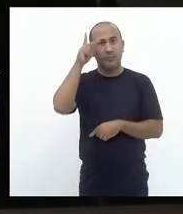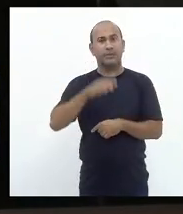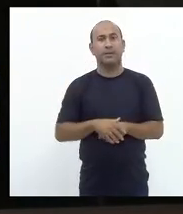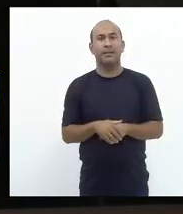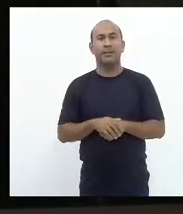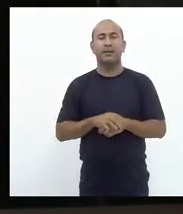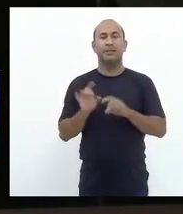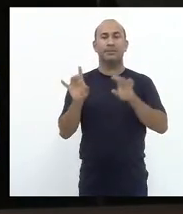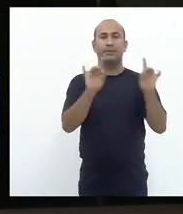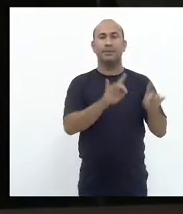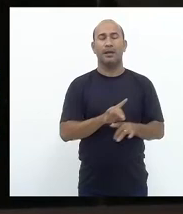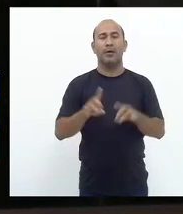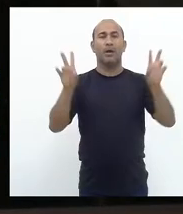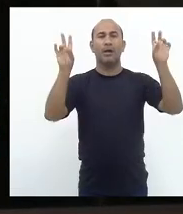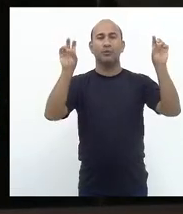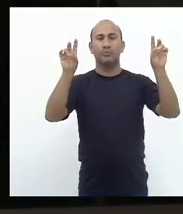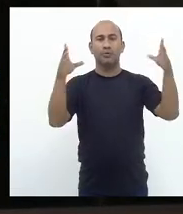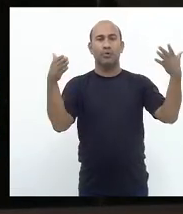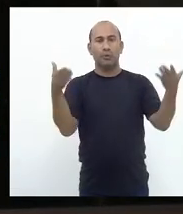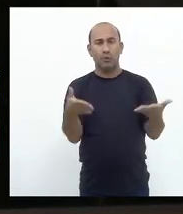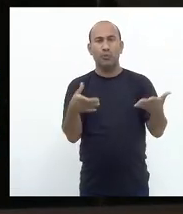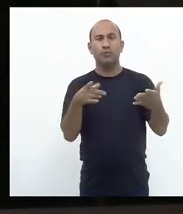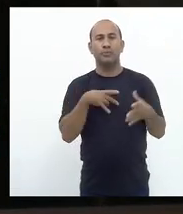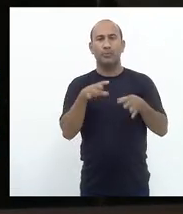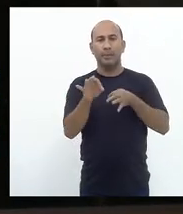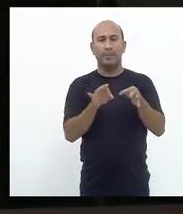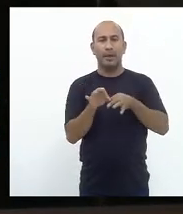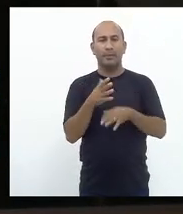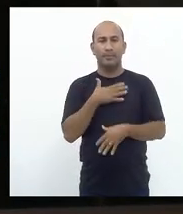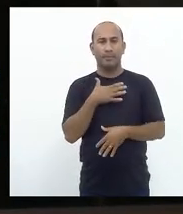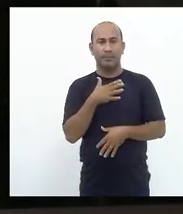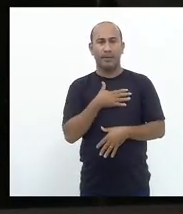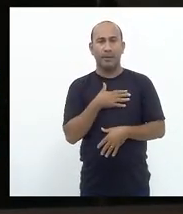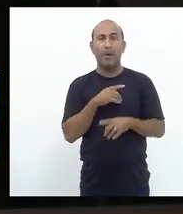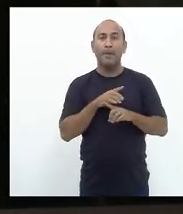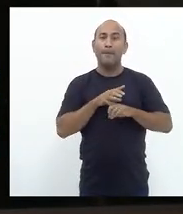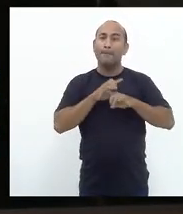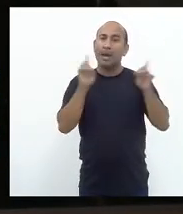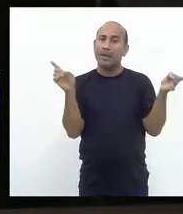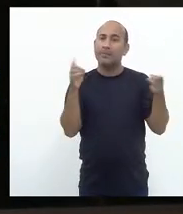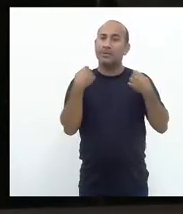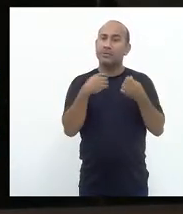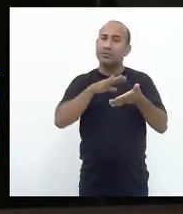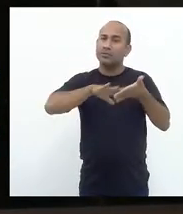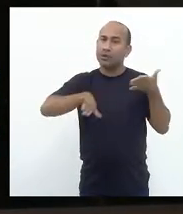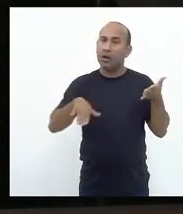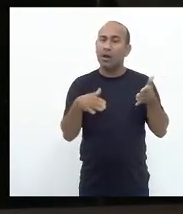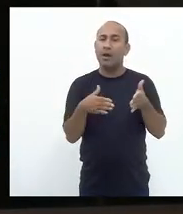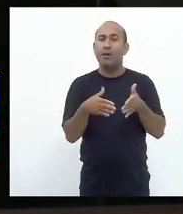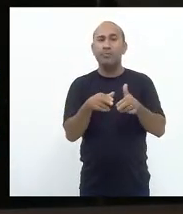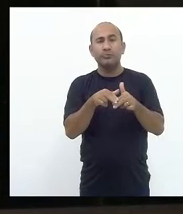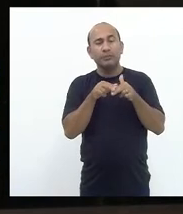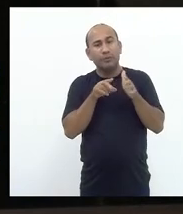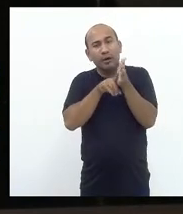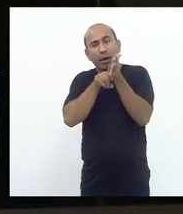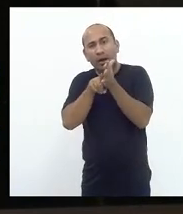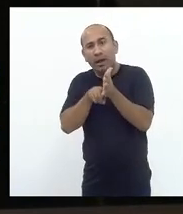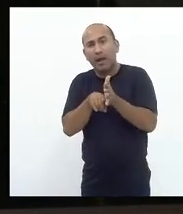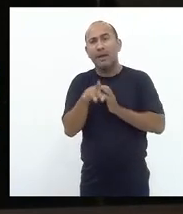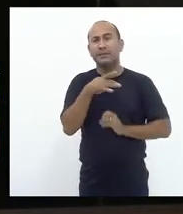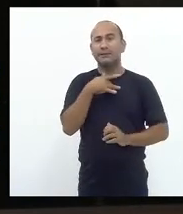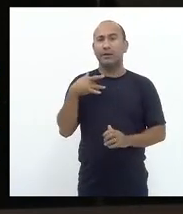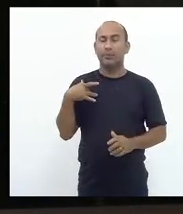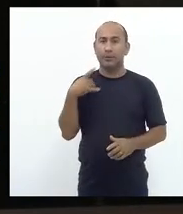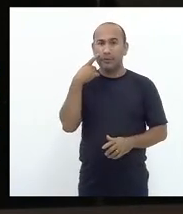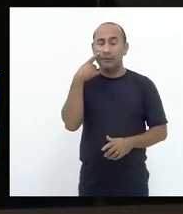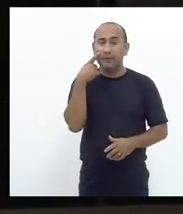específicas para esses casos. Hoje tinha um projeto meu na pauta, mas a gente precisou retirar para uma análise melhor da Comissão de Saúde, que